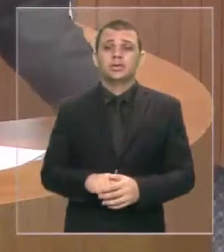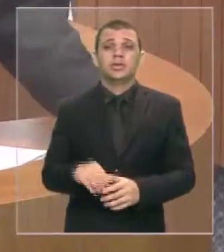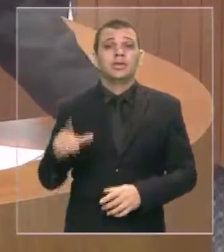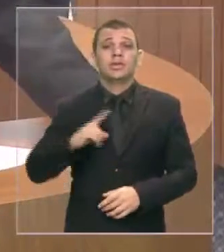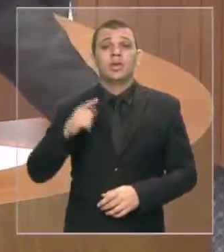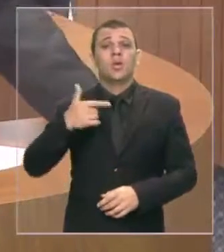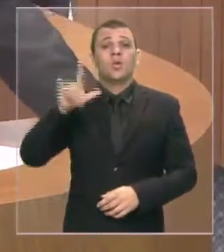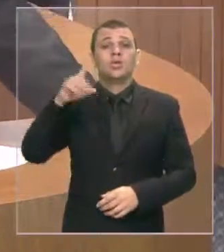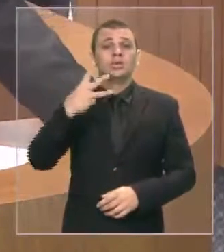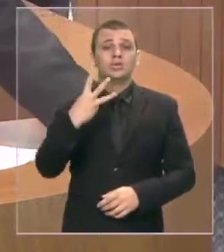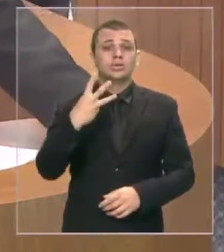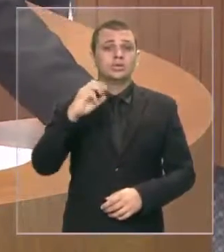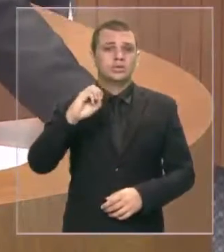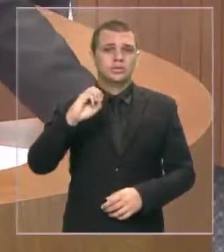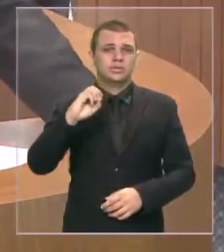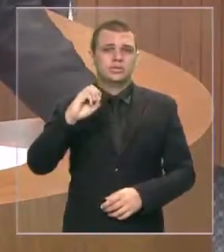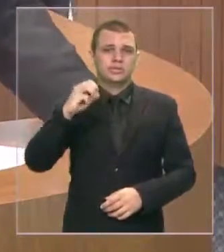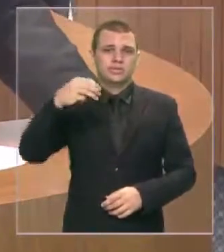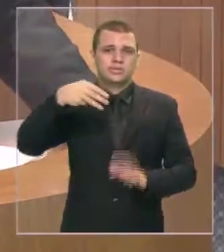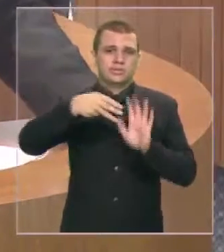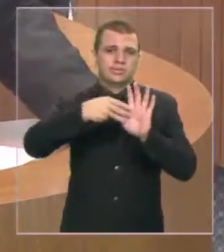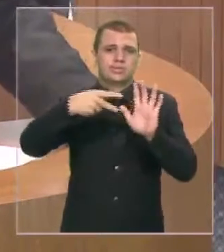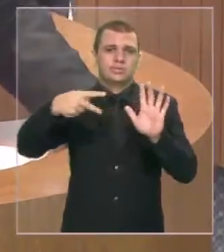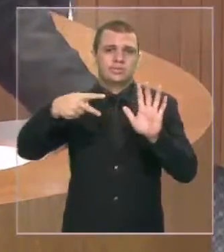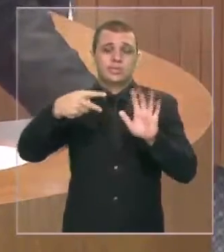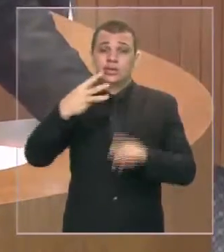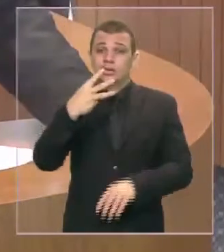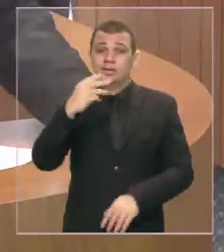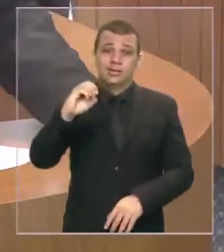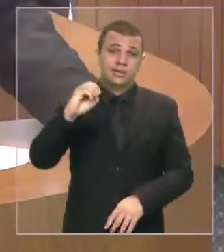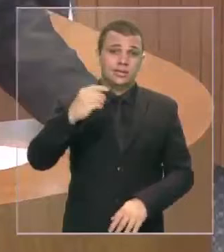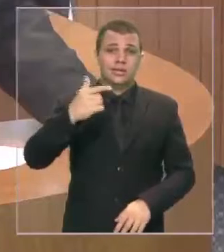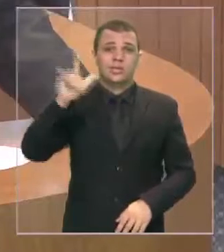medidas provisórias? Certo? As outras